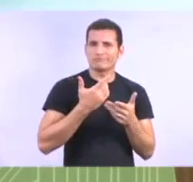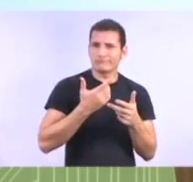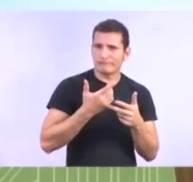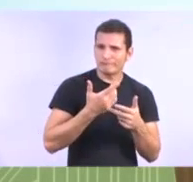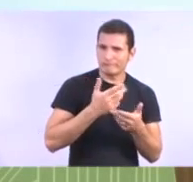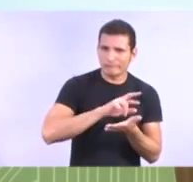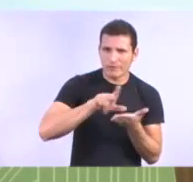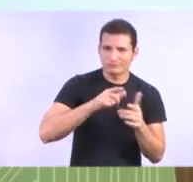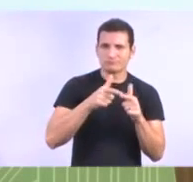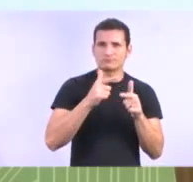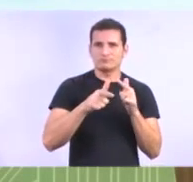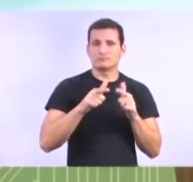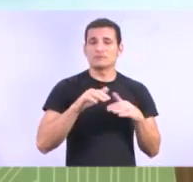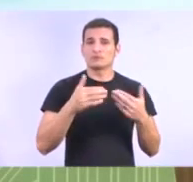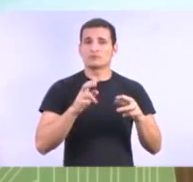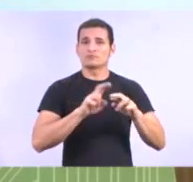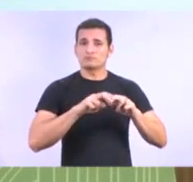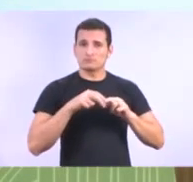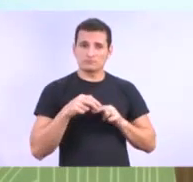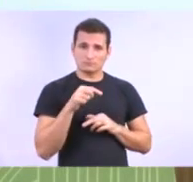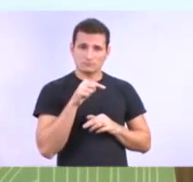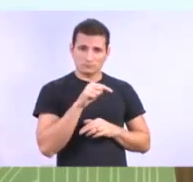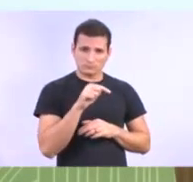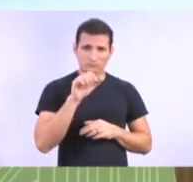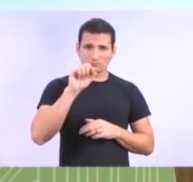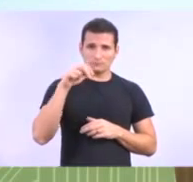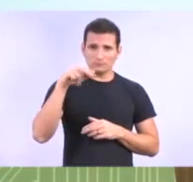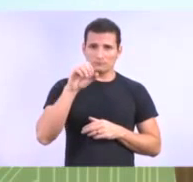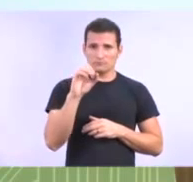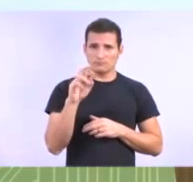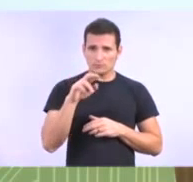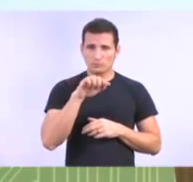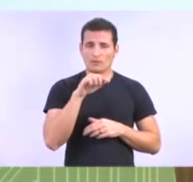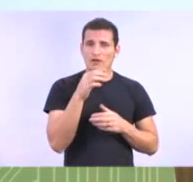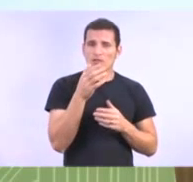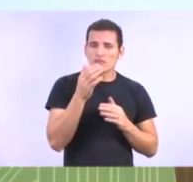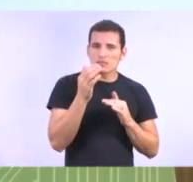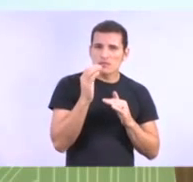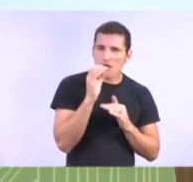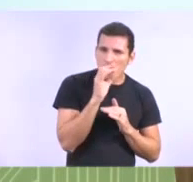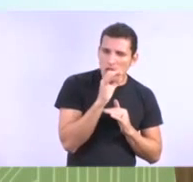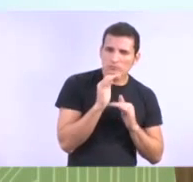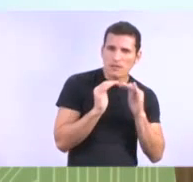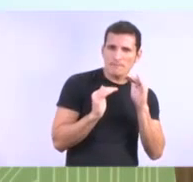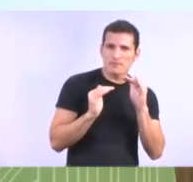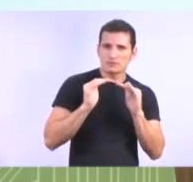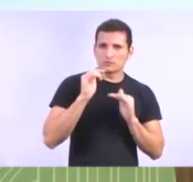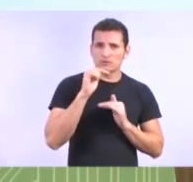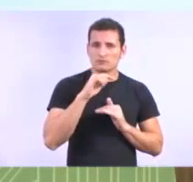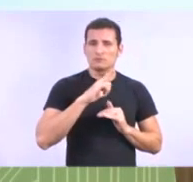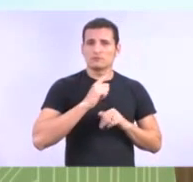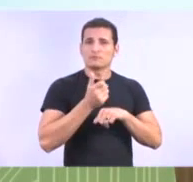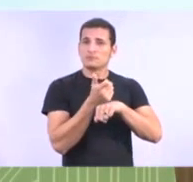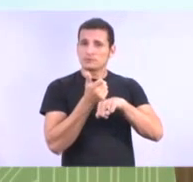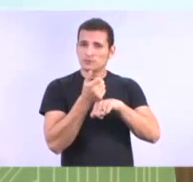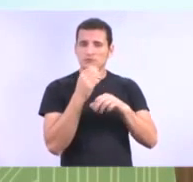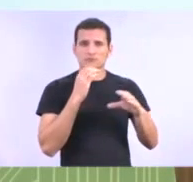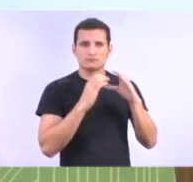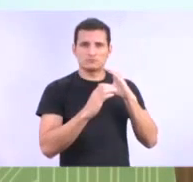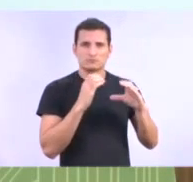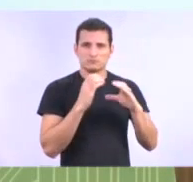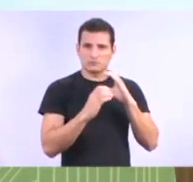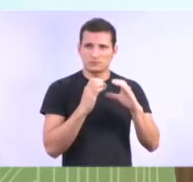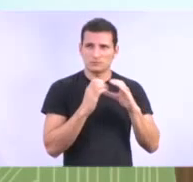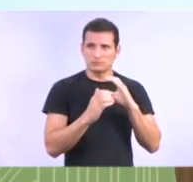Então, por isso que um sensor, né, de temperatura teve, então, a prioridade na comunicação